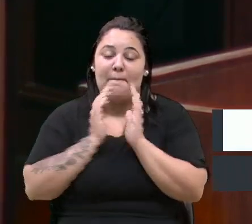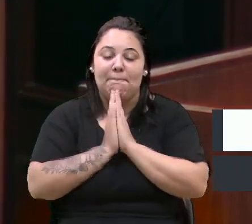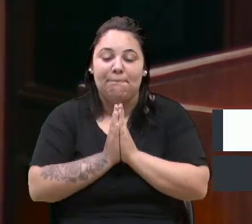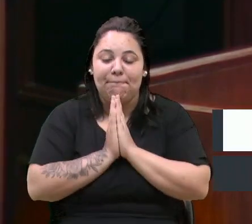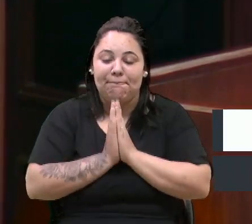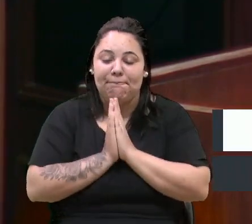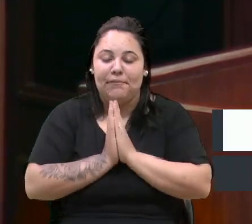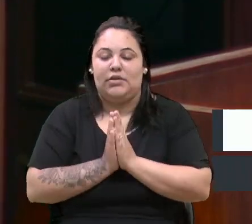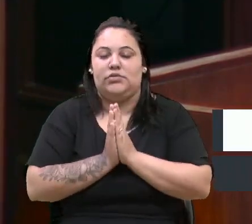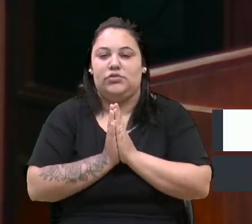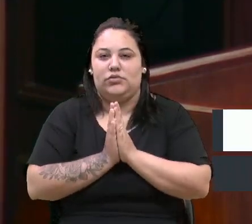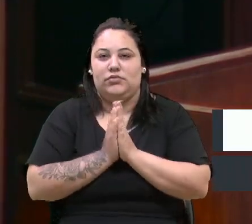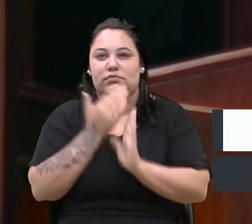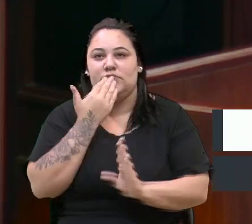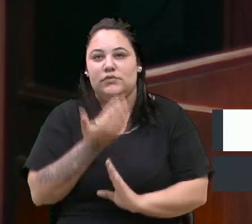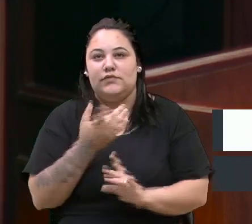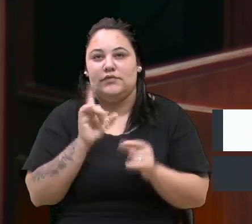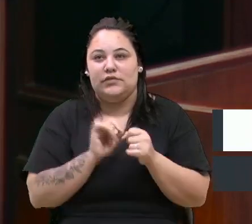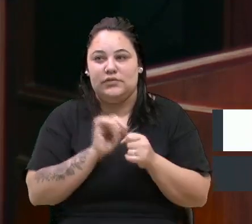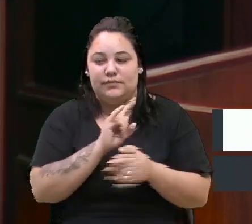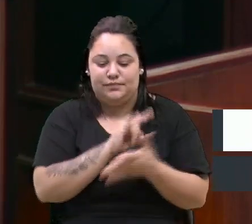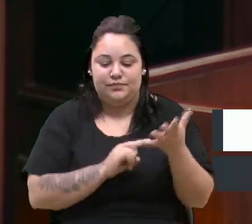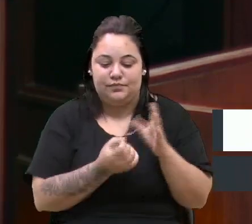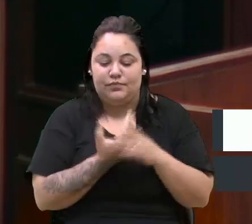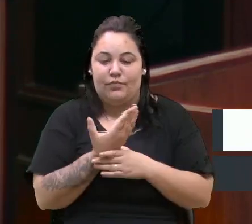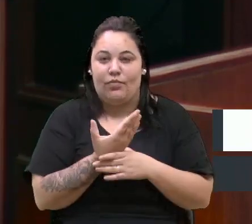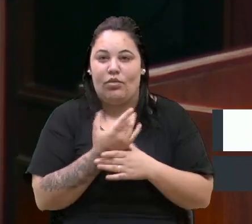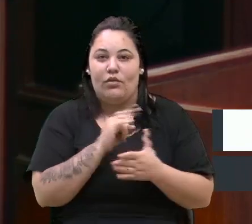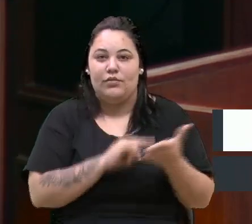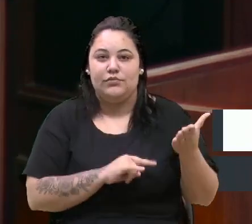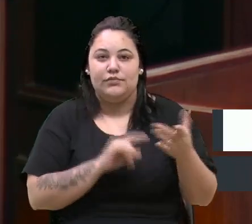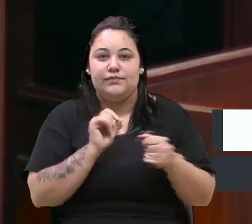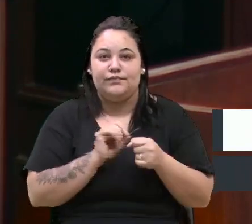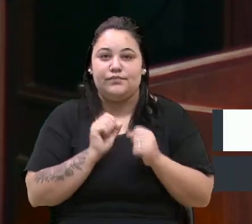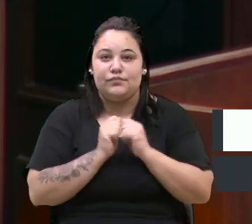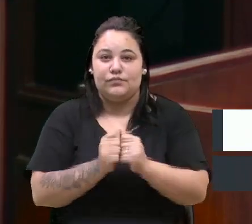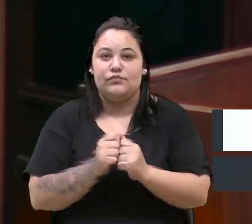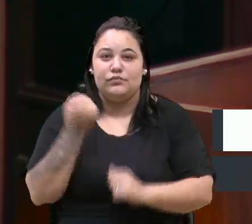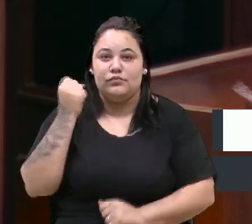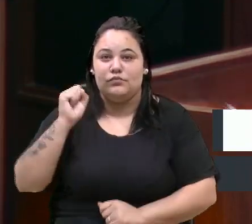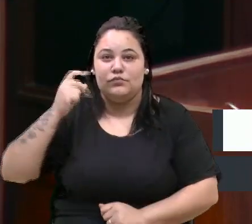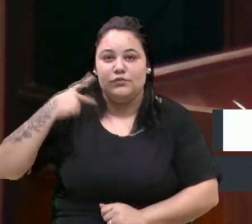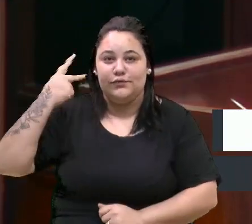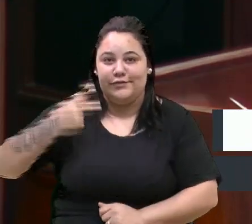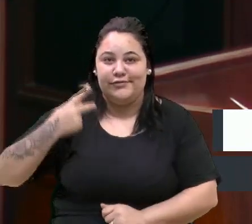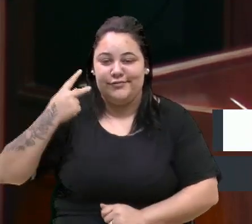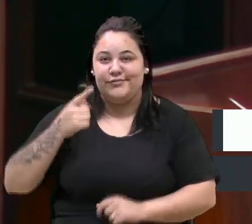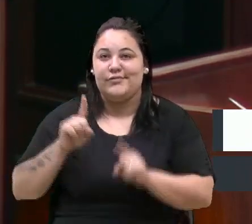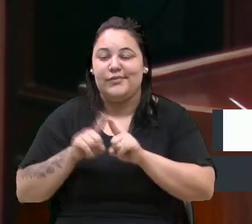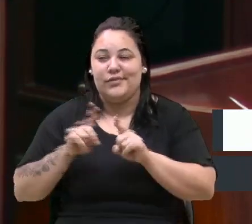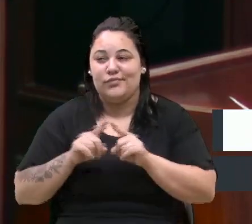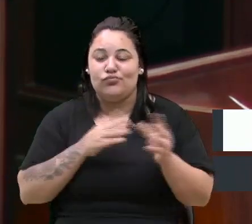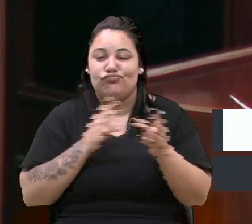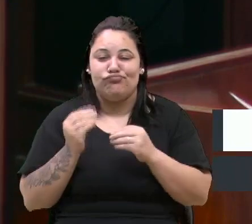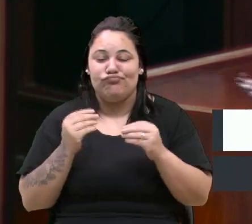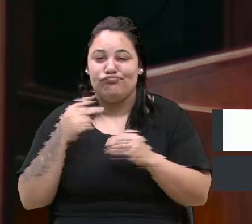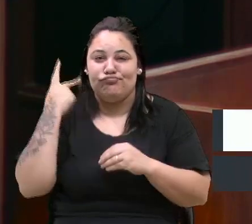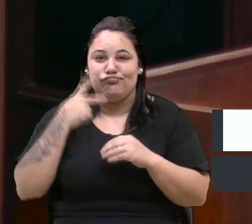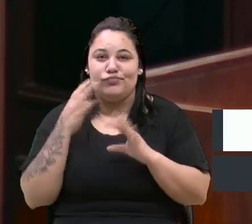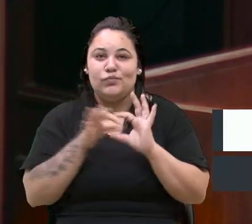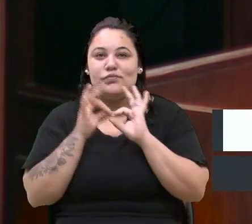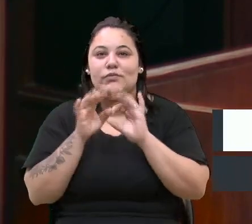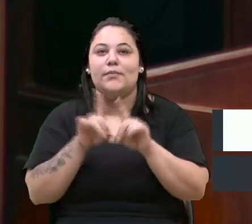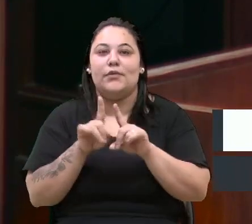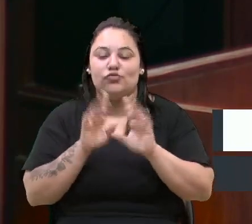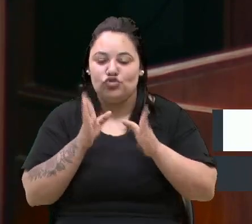pedindo, fizemos esse ofício com 8 vereadores, aí, uma força de vereador, conversamos já